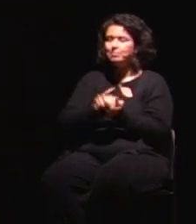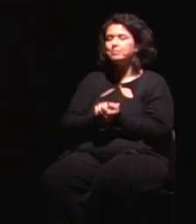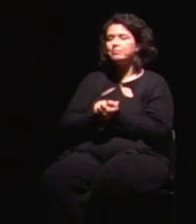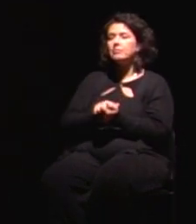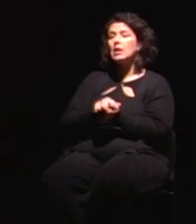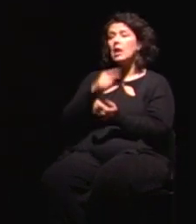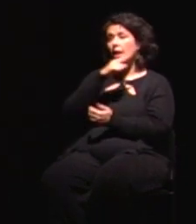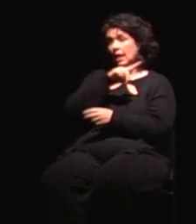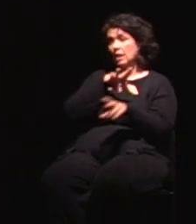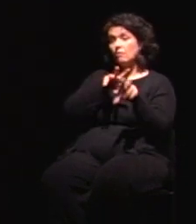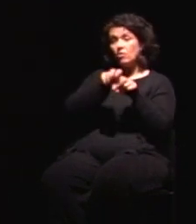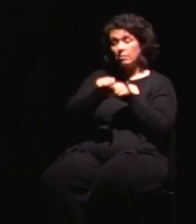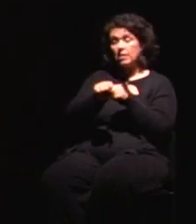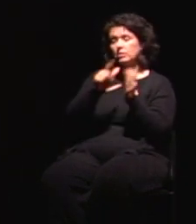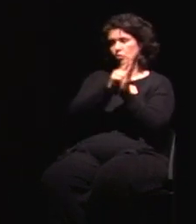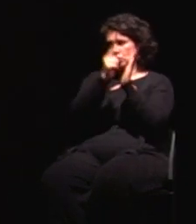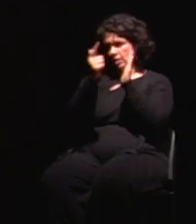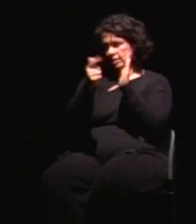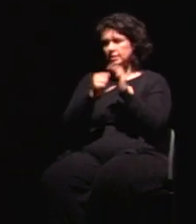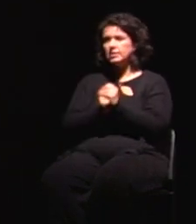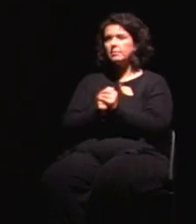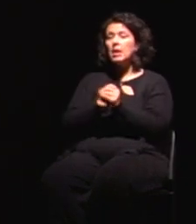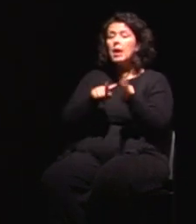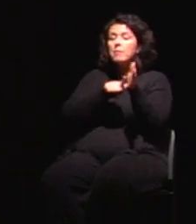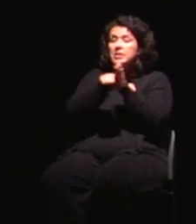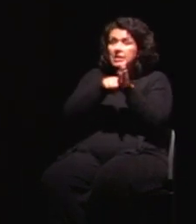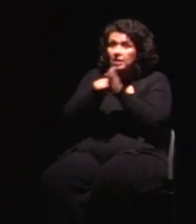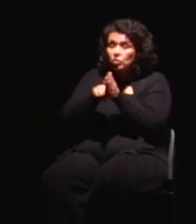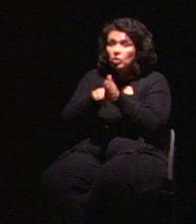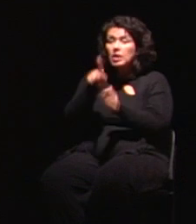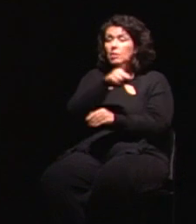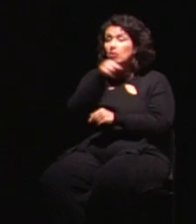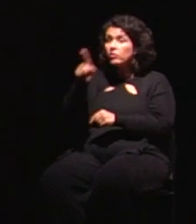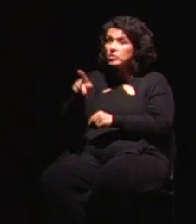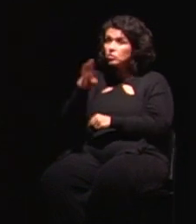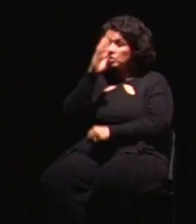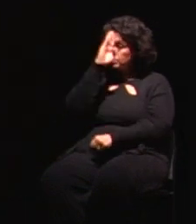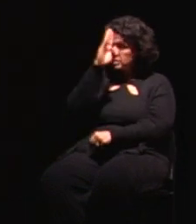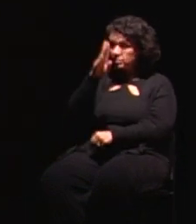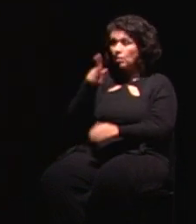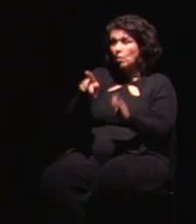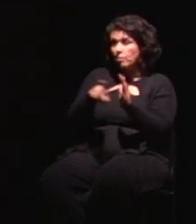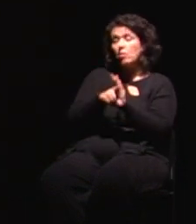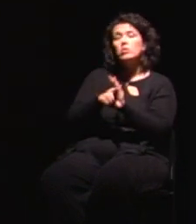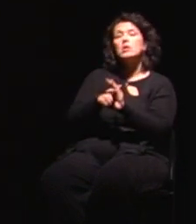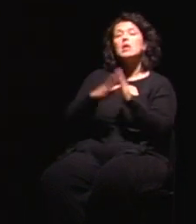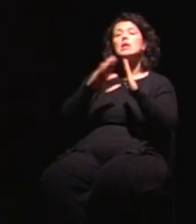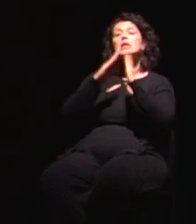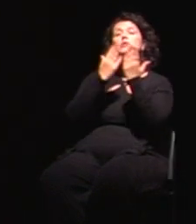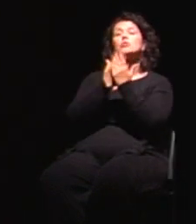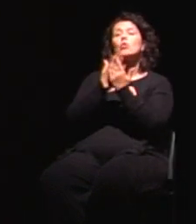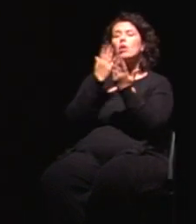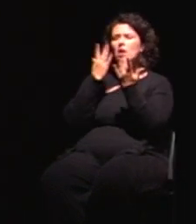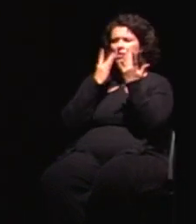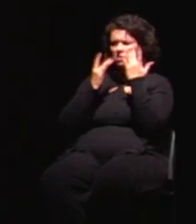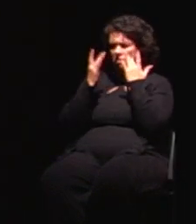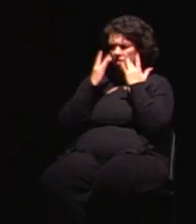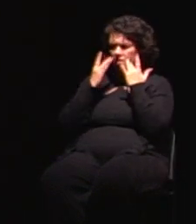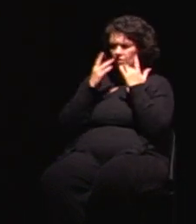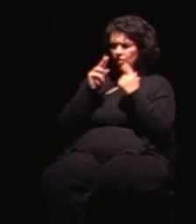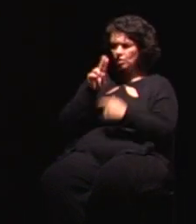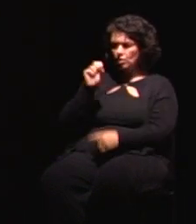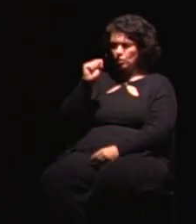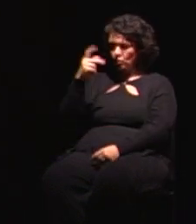jornalista, pesquisadora e professora titular sênior da Escola de Comunicações e Artes da USP. Ela é autora de diversos livros na área de